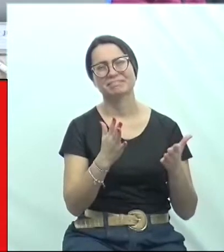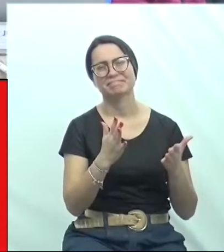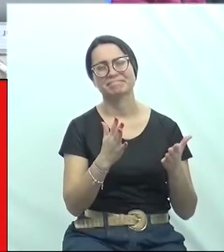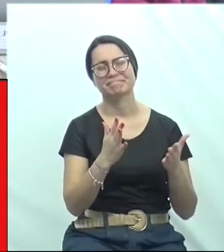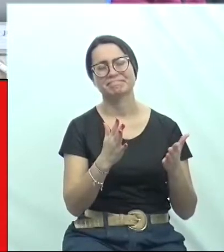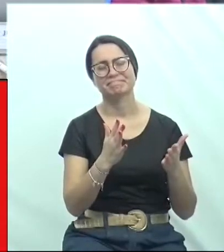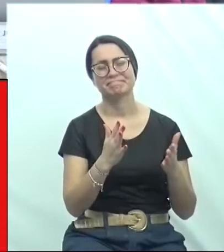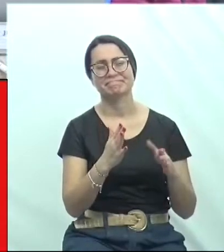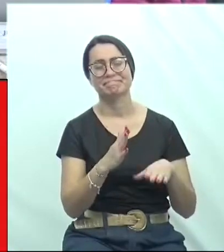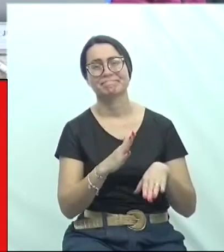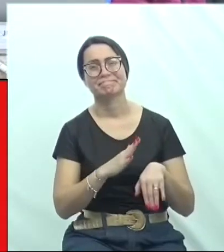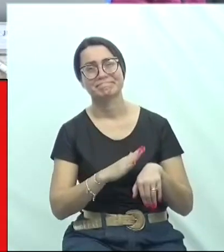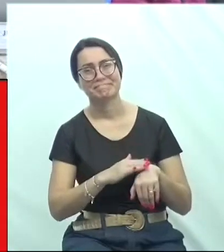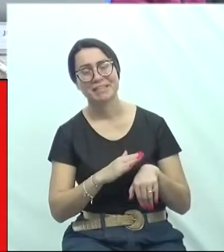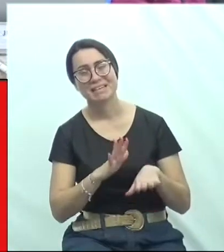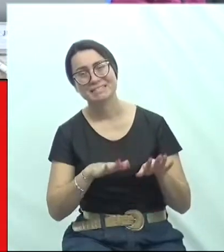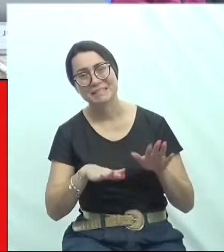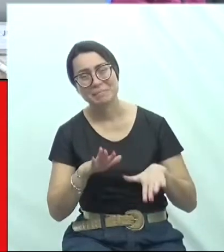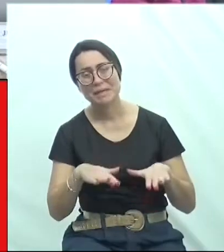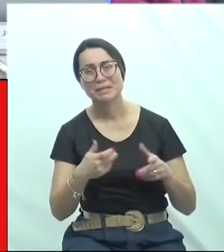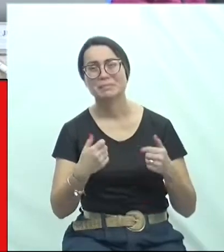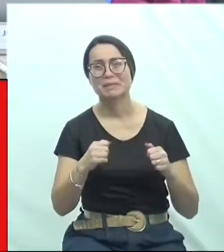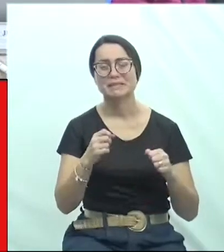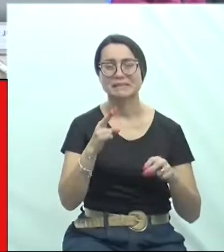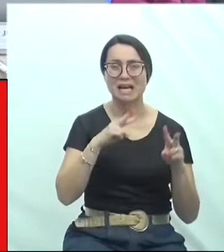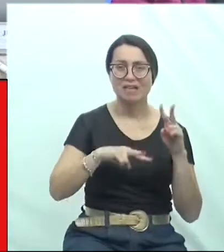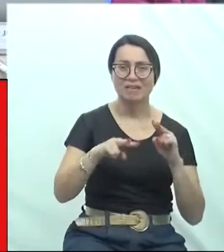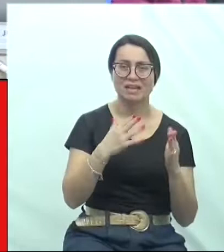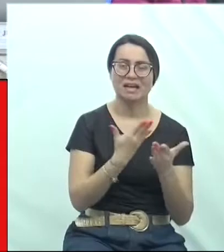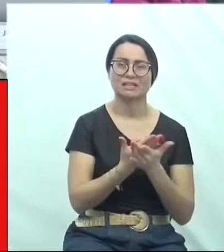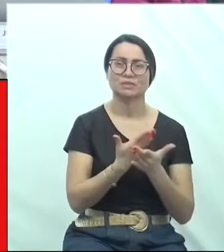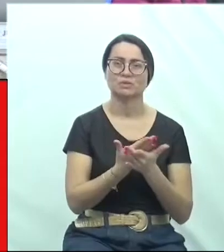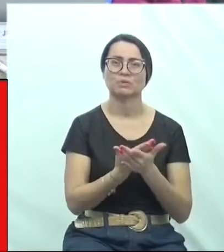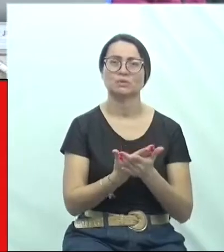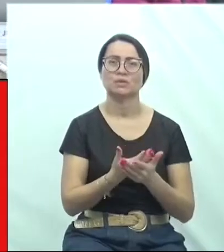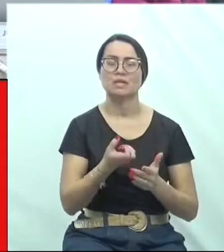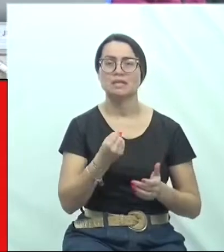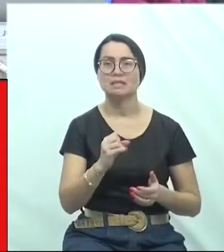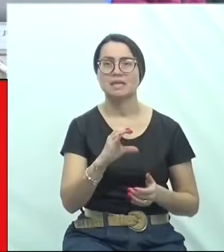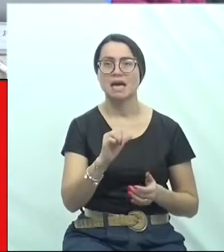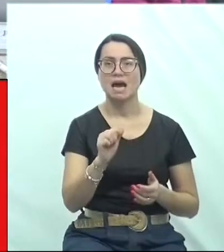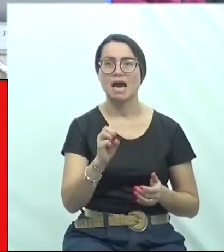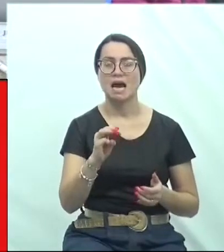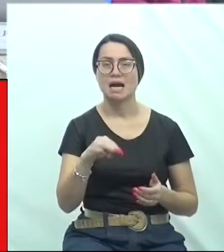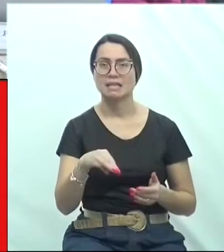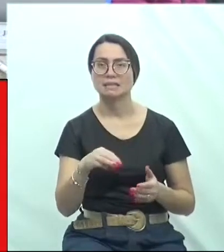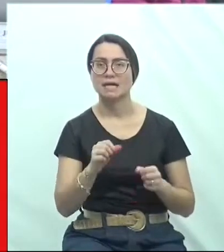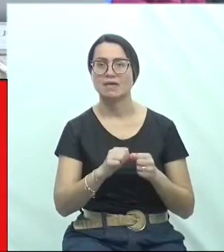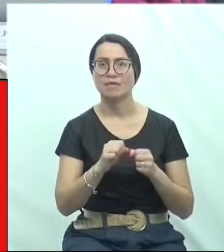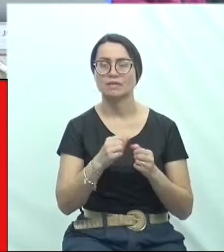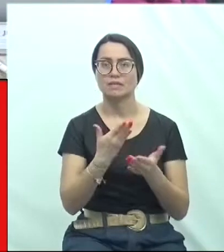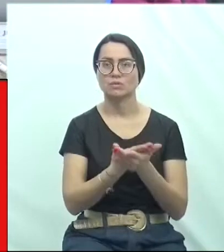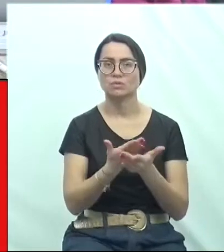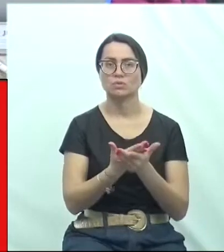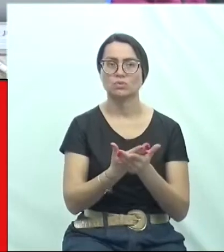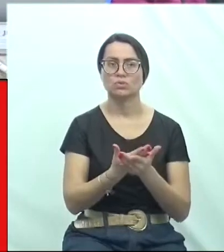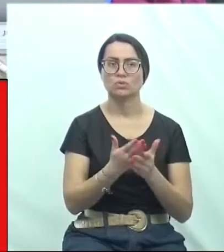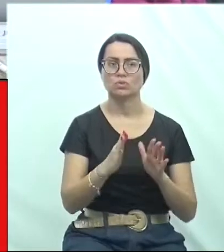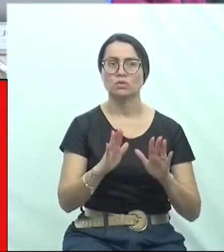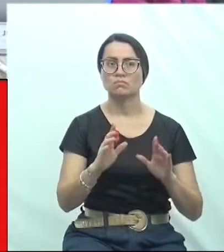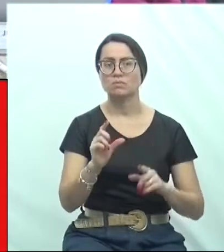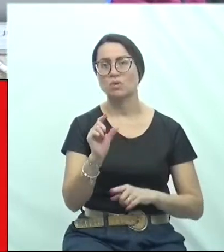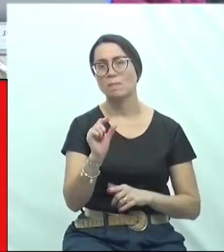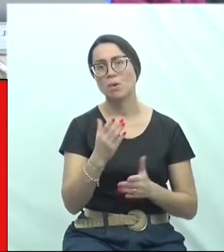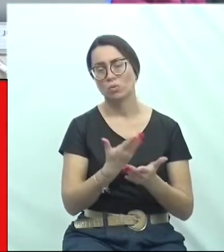que ver estudos. Se a Casan está fazendo estudos, hoje, eu diria nem a Casan, mas nem nível nacional, são poucos os estudos que